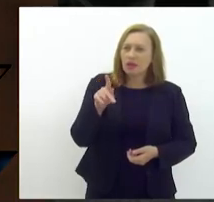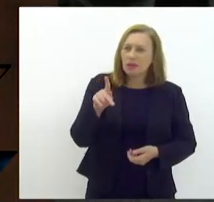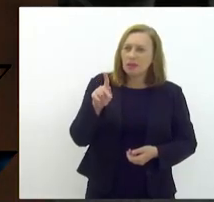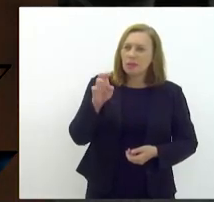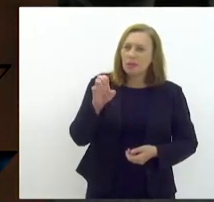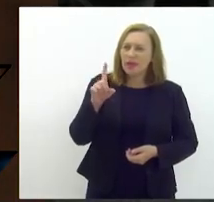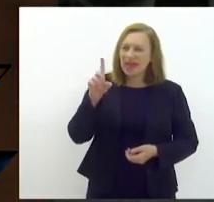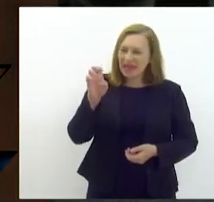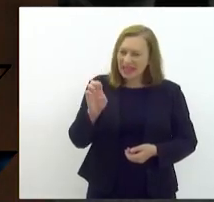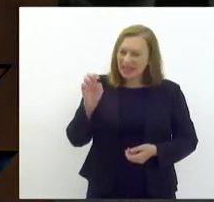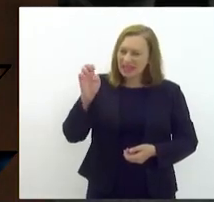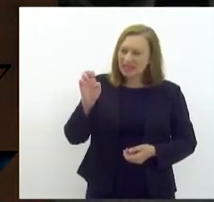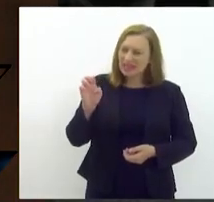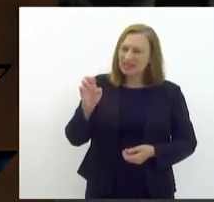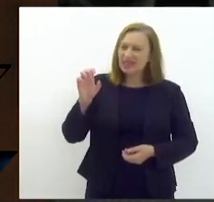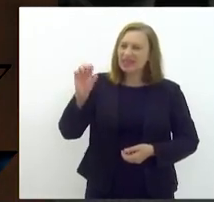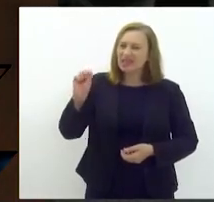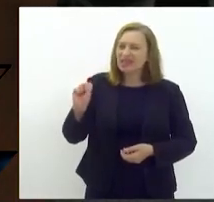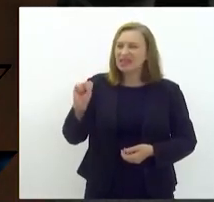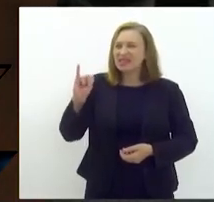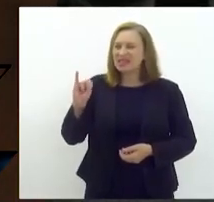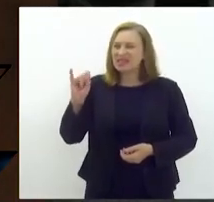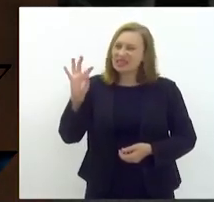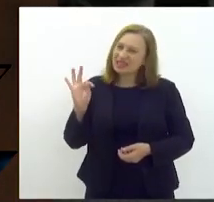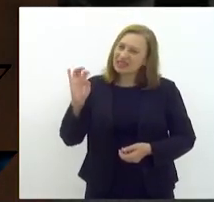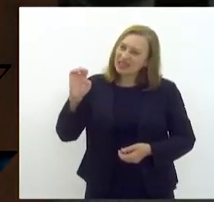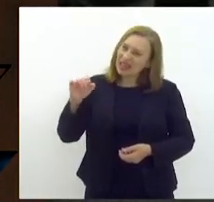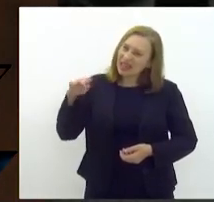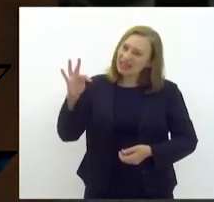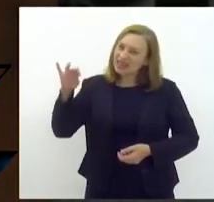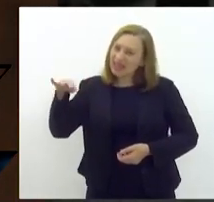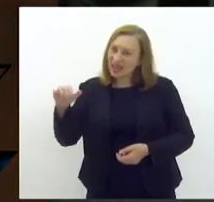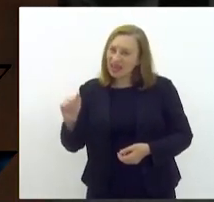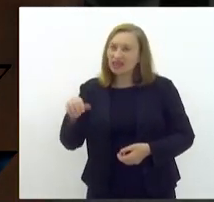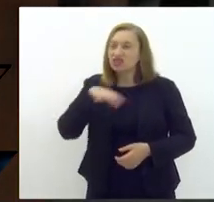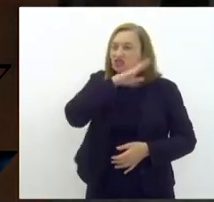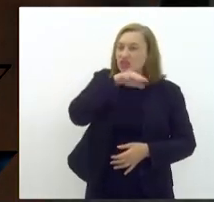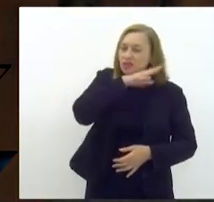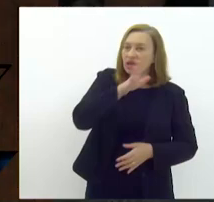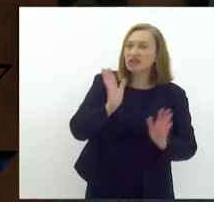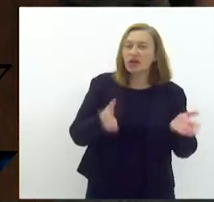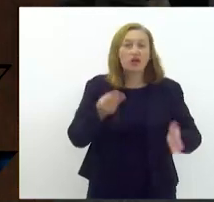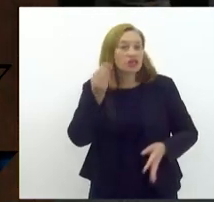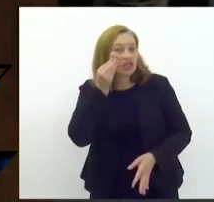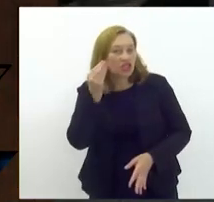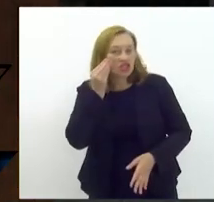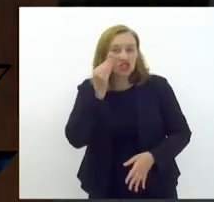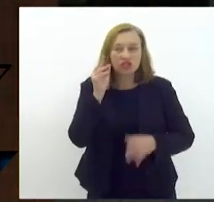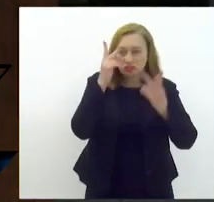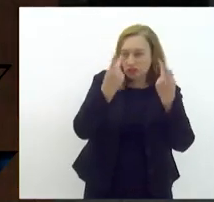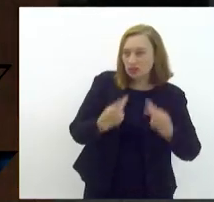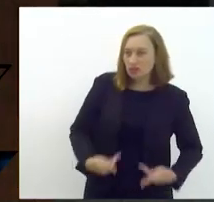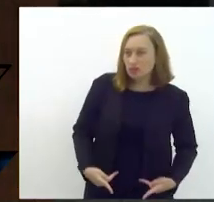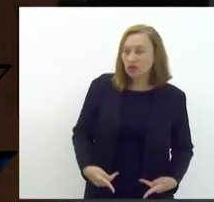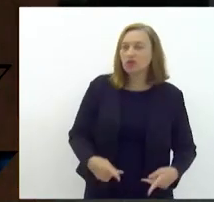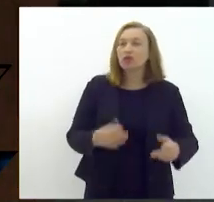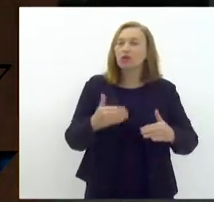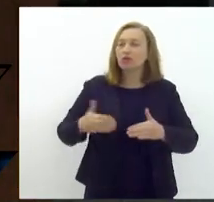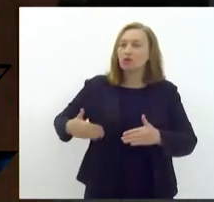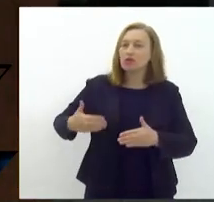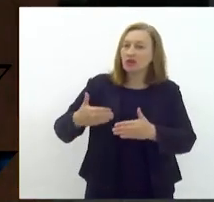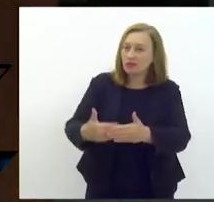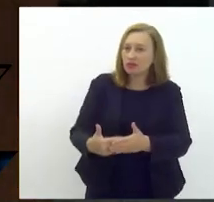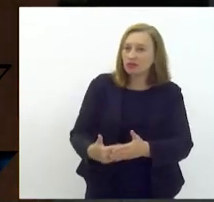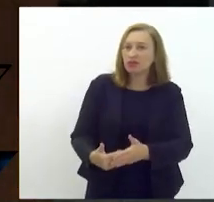de ampliar a sobrevida de animais que agora começa a ser testado em pessoas os avanços no combate a proliferação